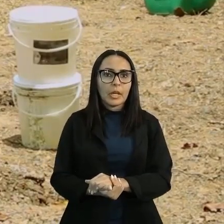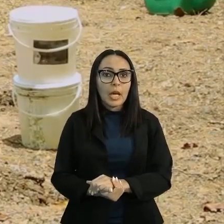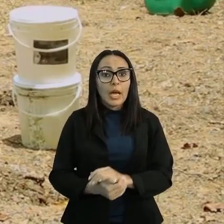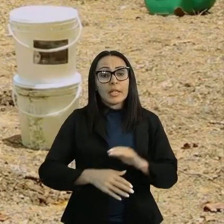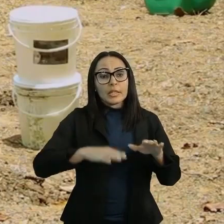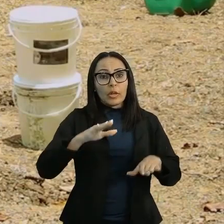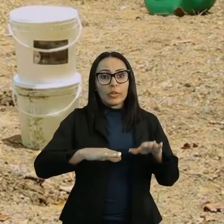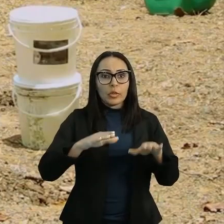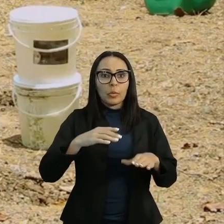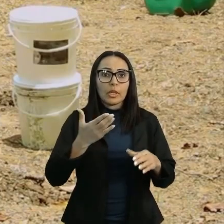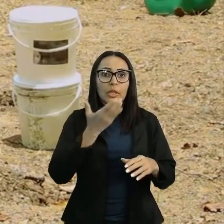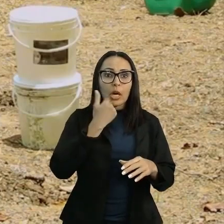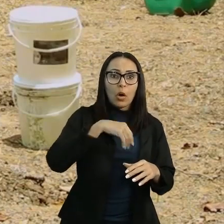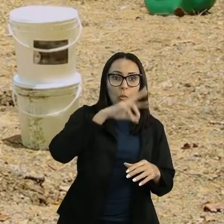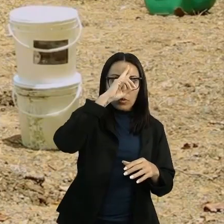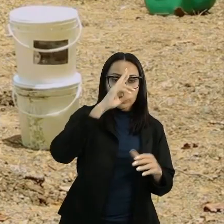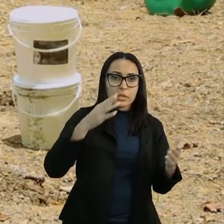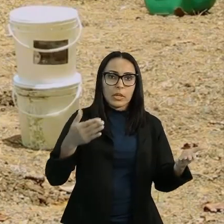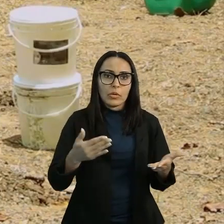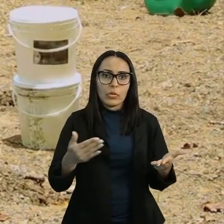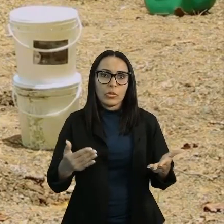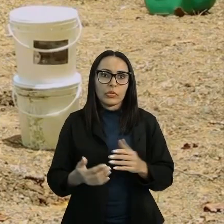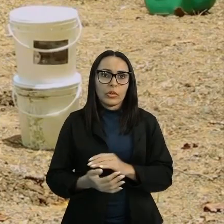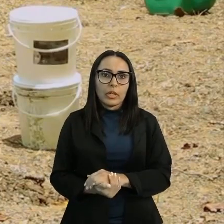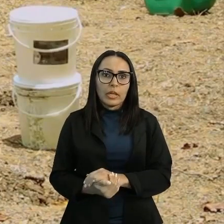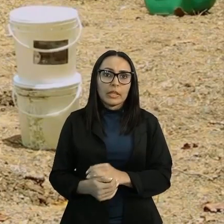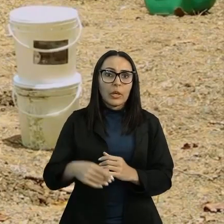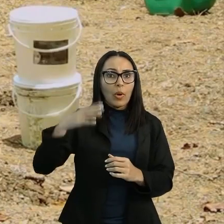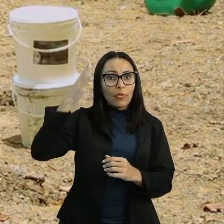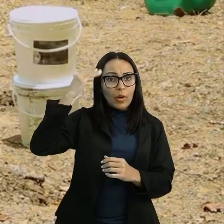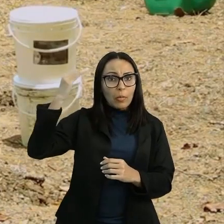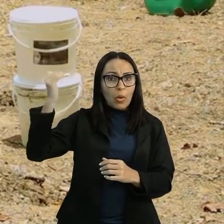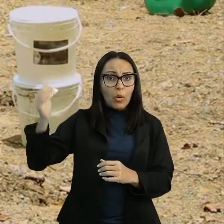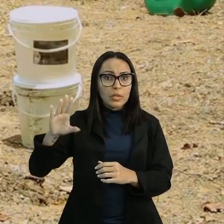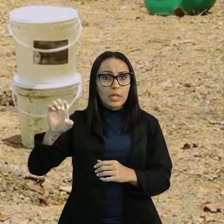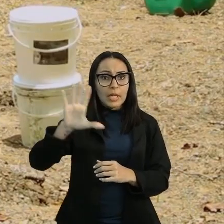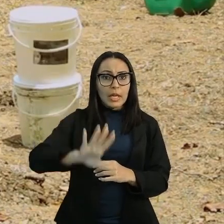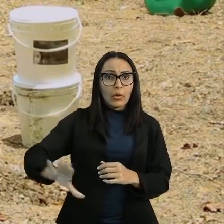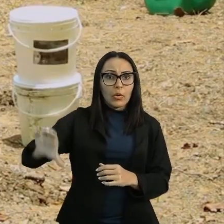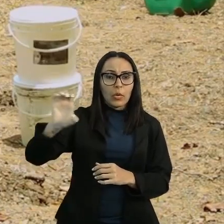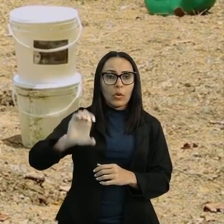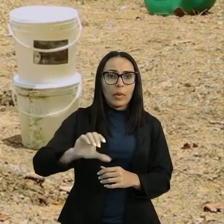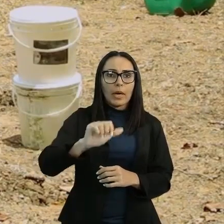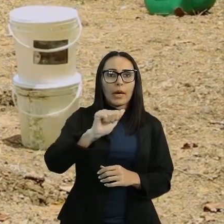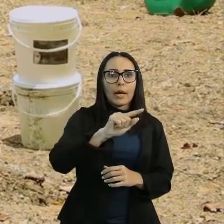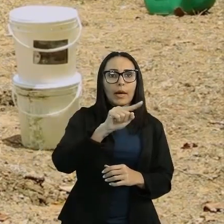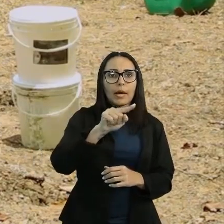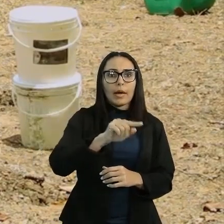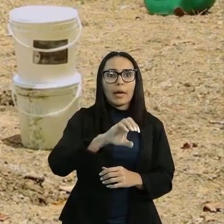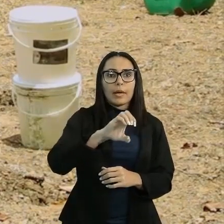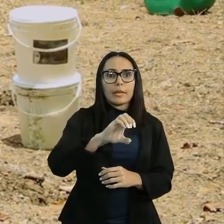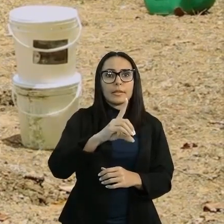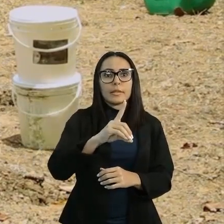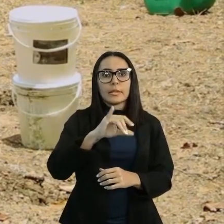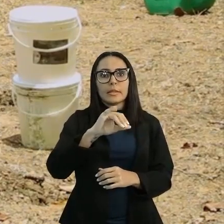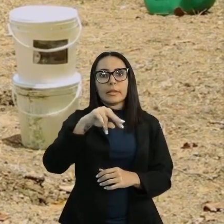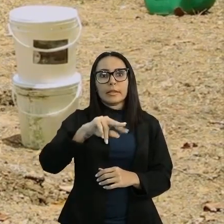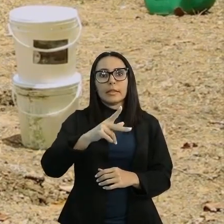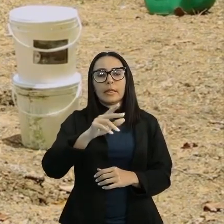punk que é uma maravilha quando se faz ela cozinhada. Tem a taioba também, que é considerado uma